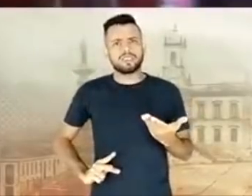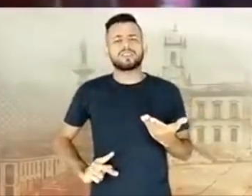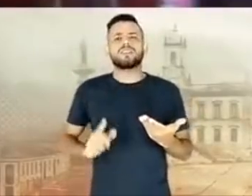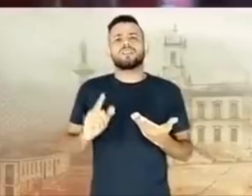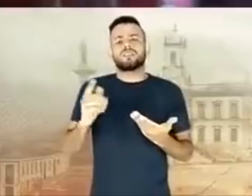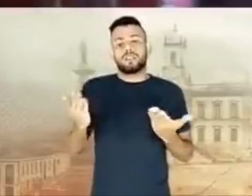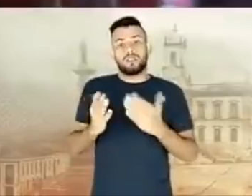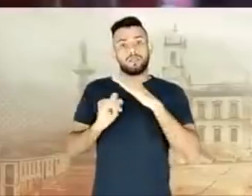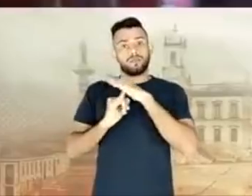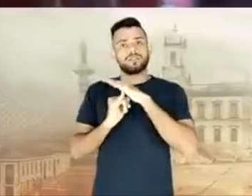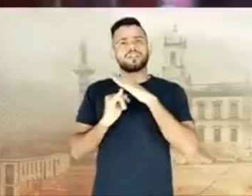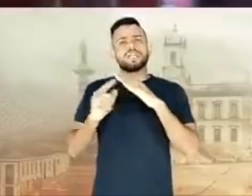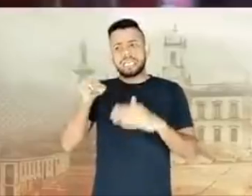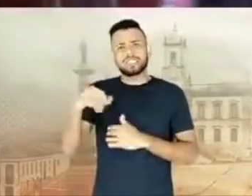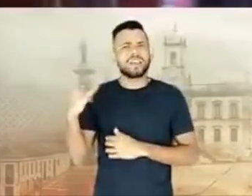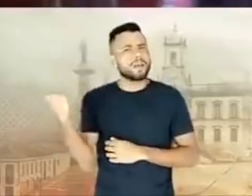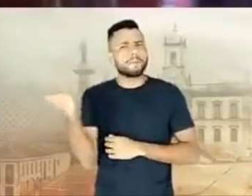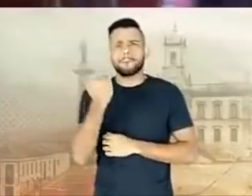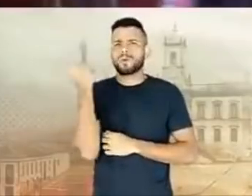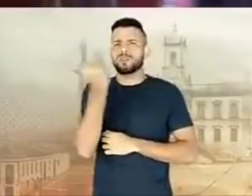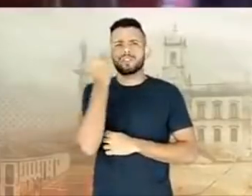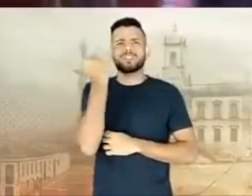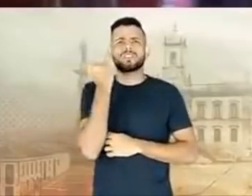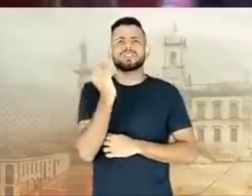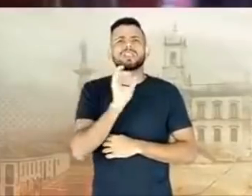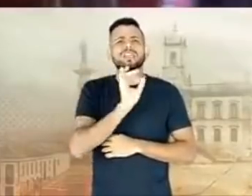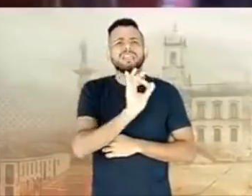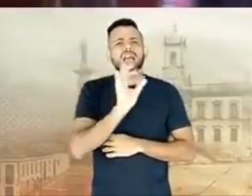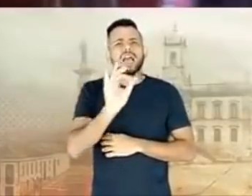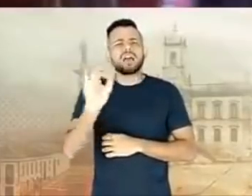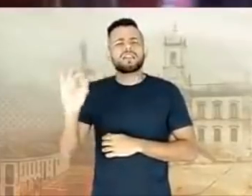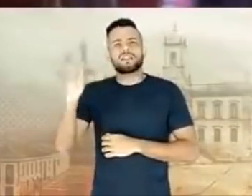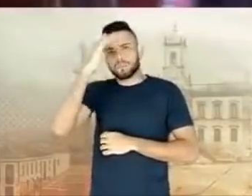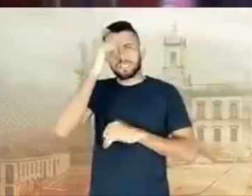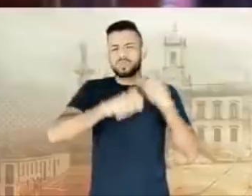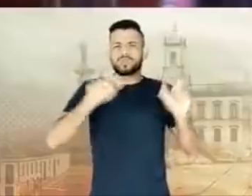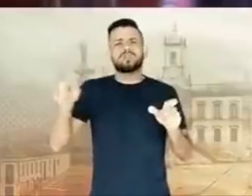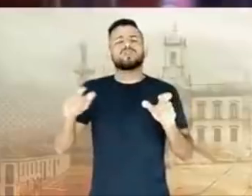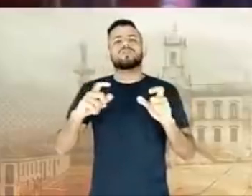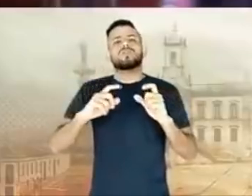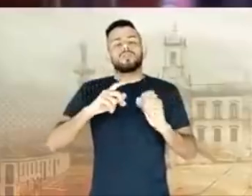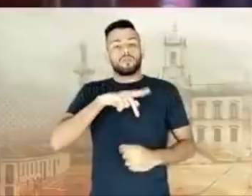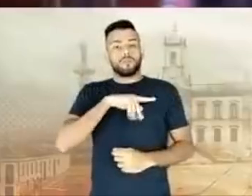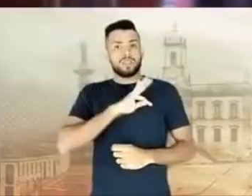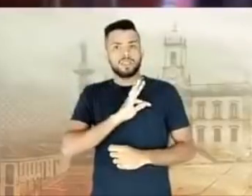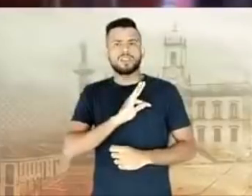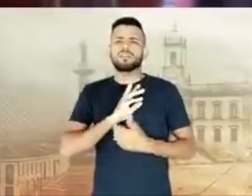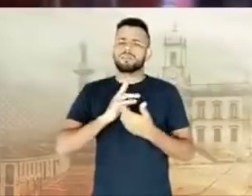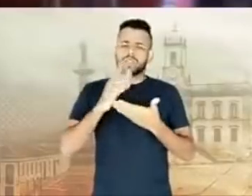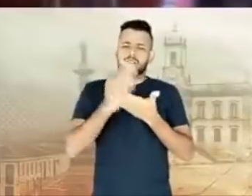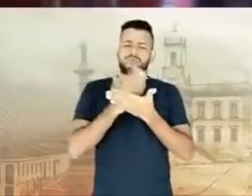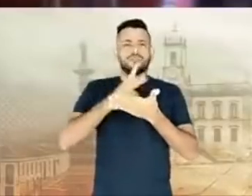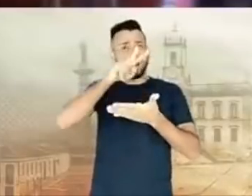muito importante que cada sindicalista do PT, cada dirigente do PT, leia esse livro para saber